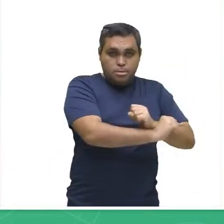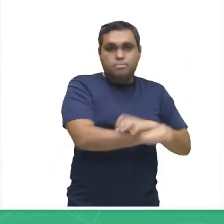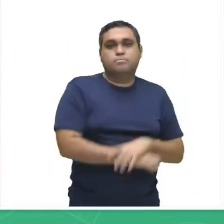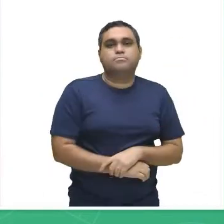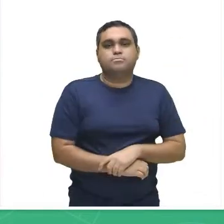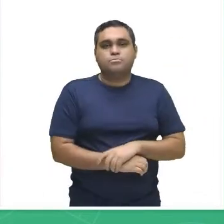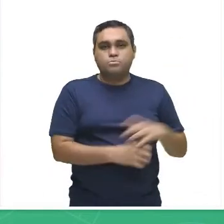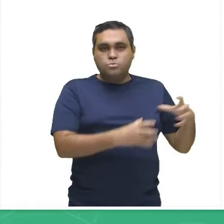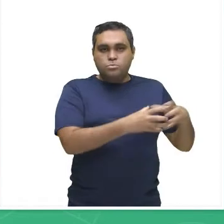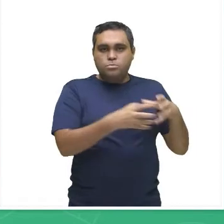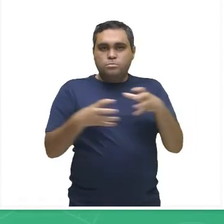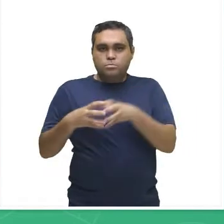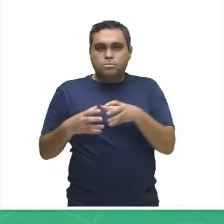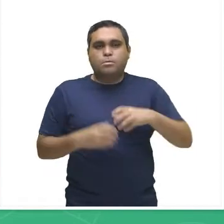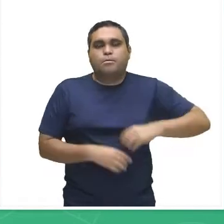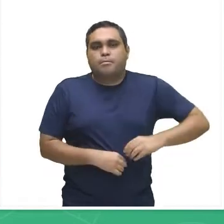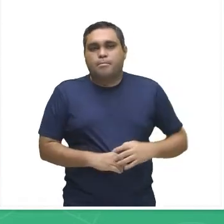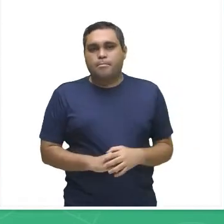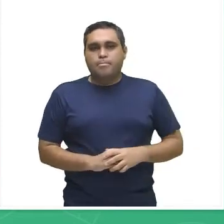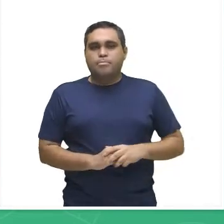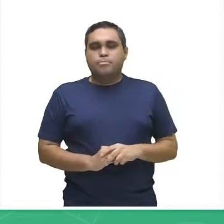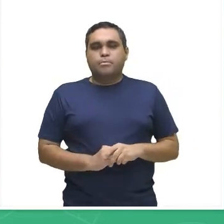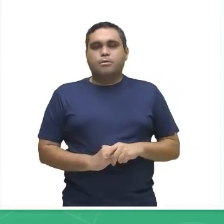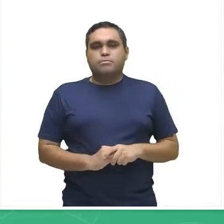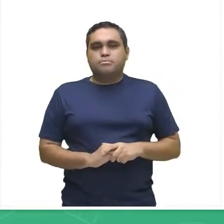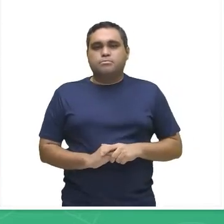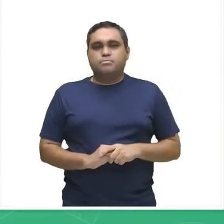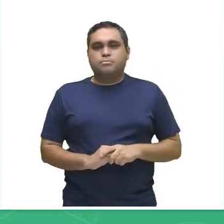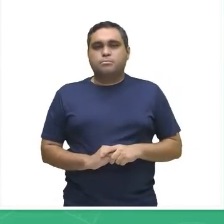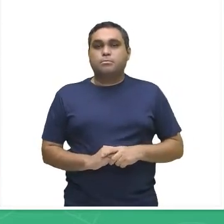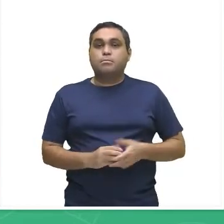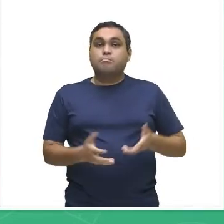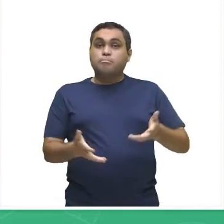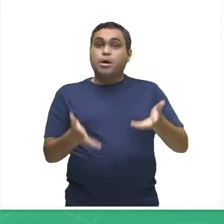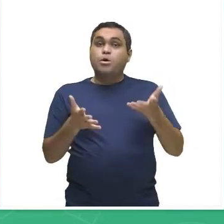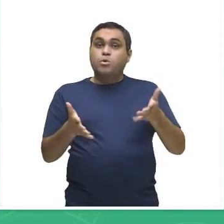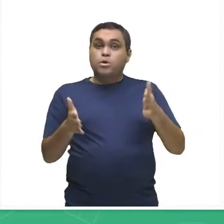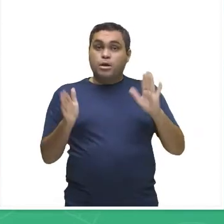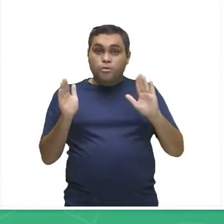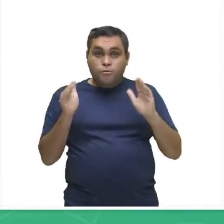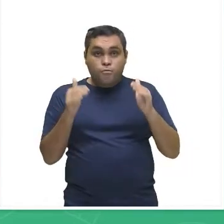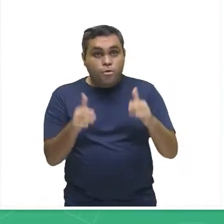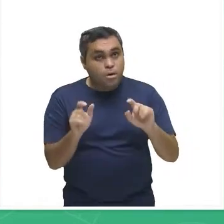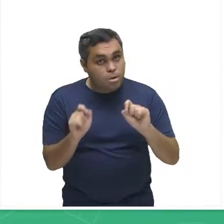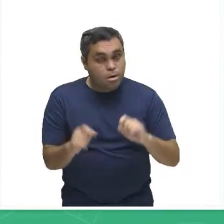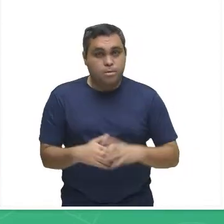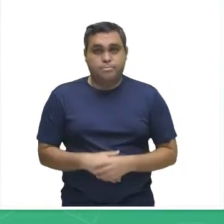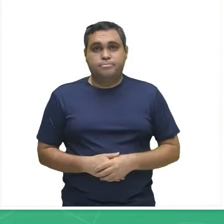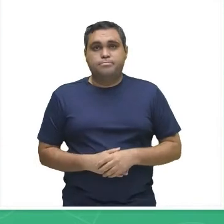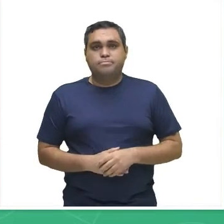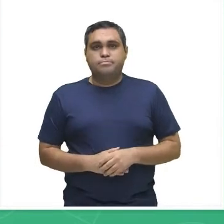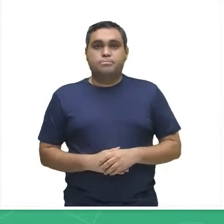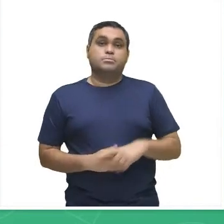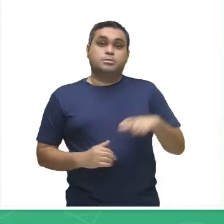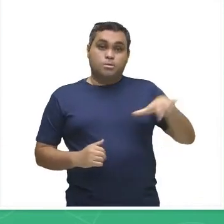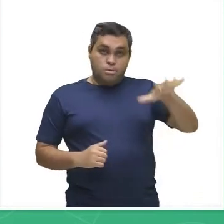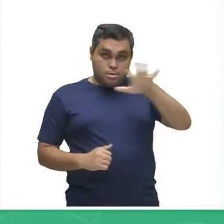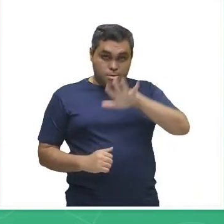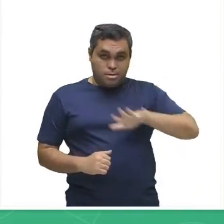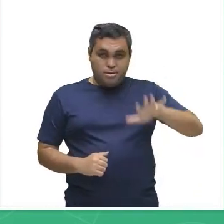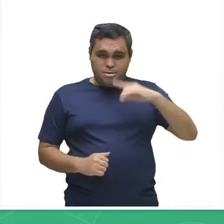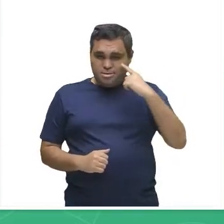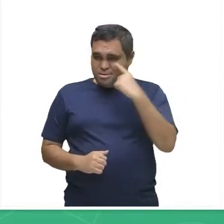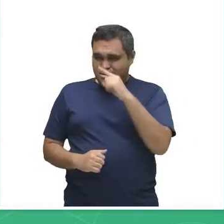na Grécia Antiga, tá? Mas eu quero tocar aqui em outro ponto. O que acontece? Dentro da Grécia, essa guerra